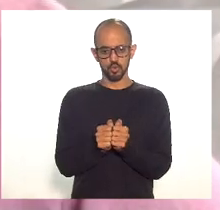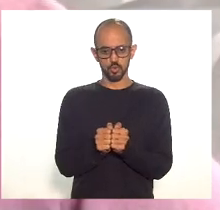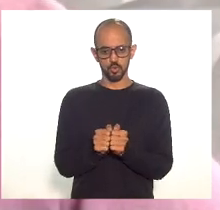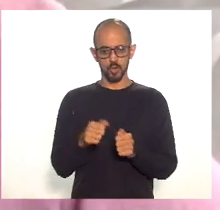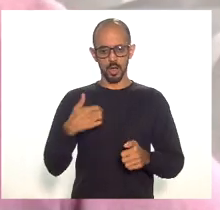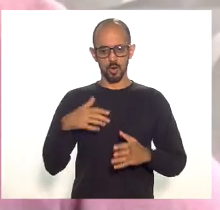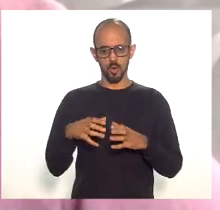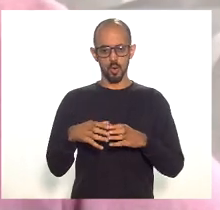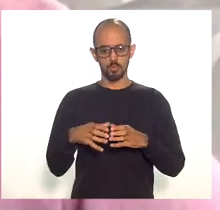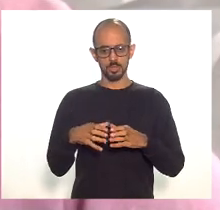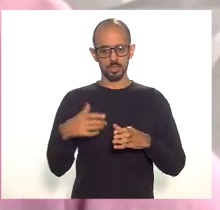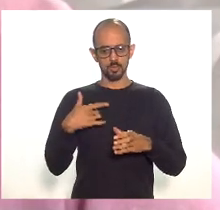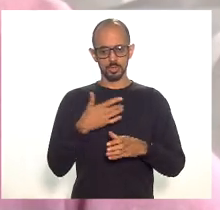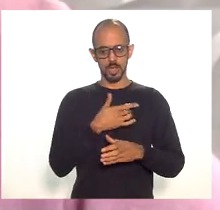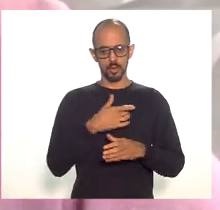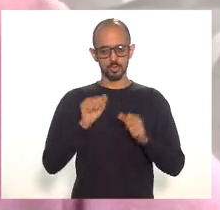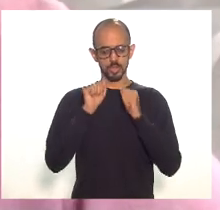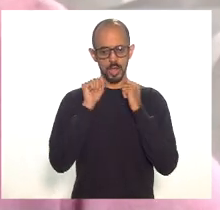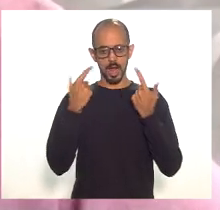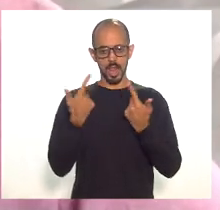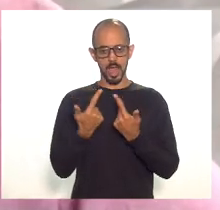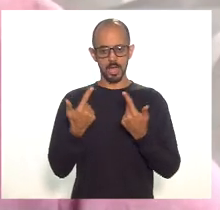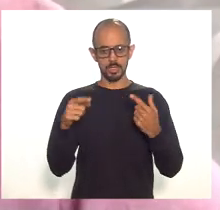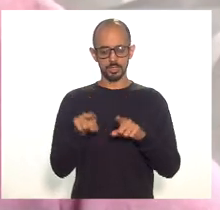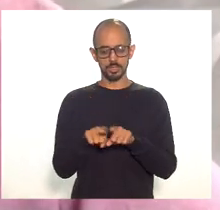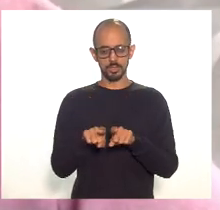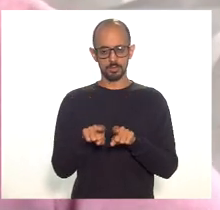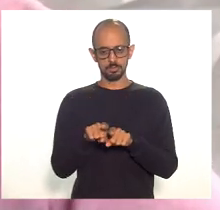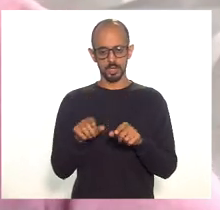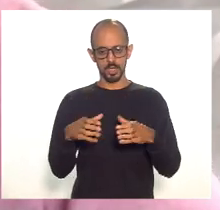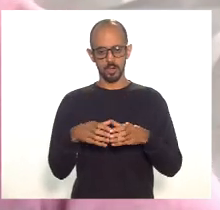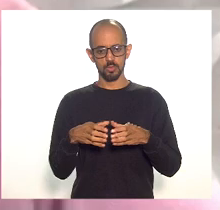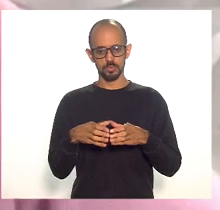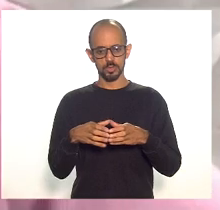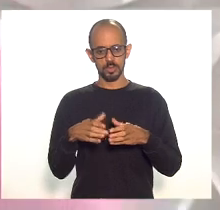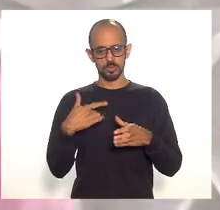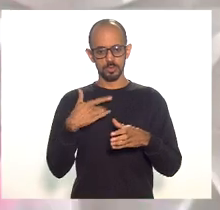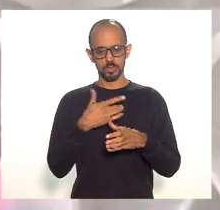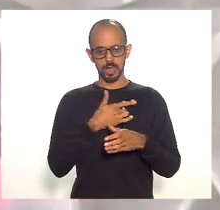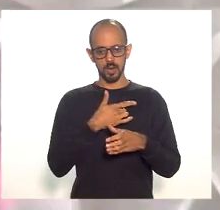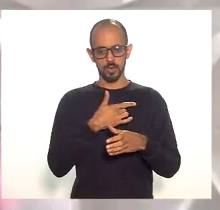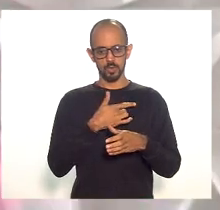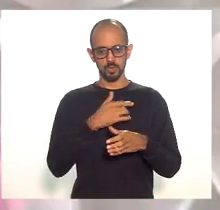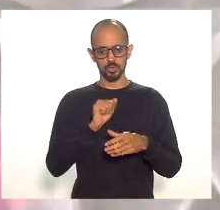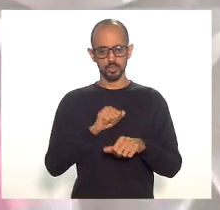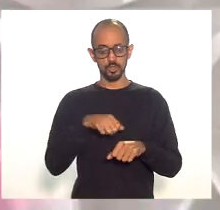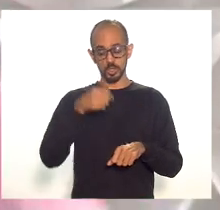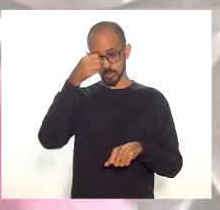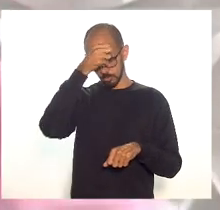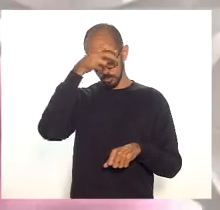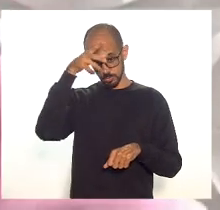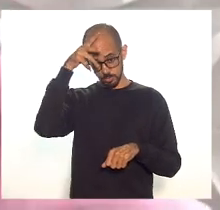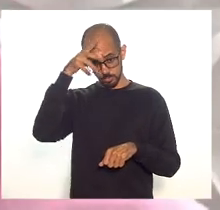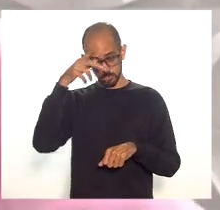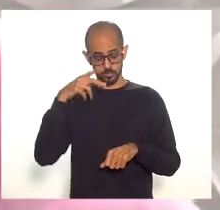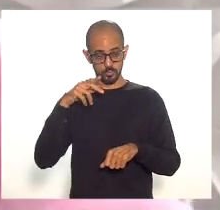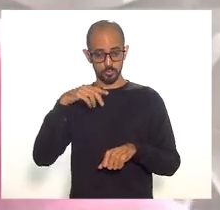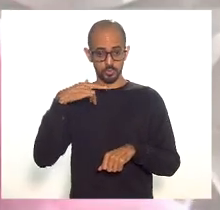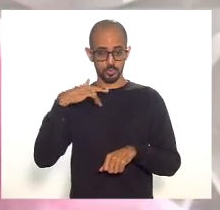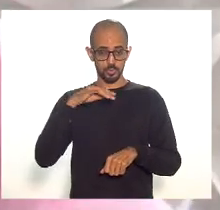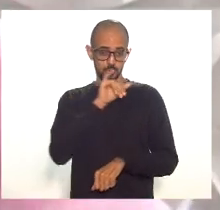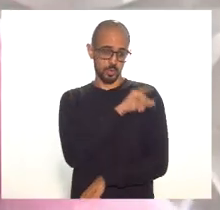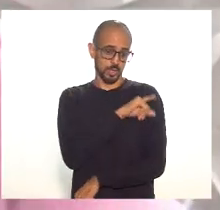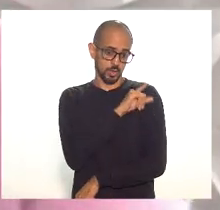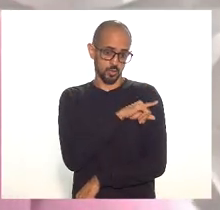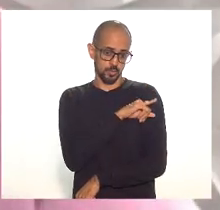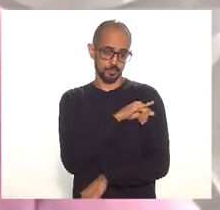de Saúde da Alerj, com a Comissão de Saúde da Câmara Municipal do Rio de Janeiro. Aqui estiveram